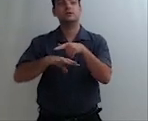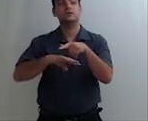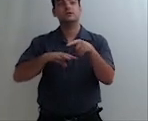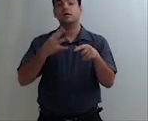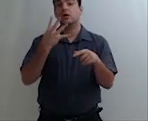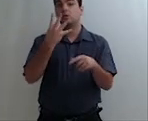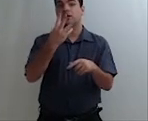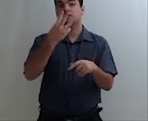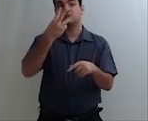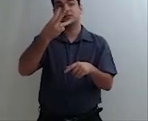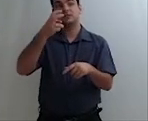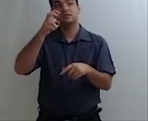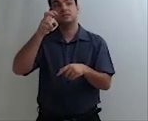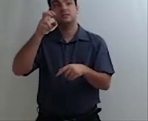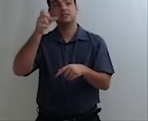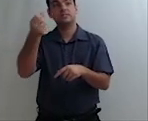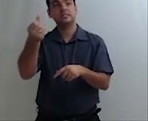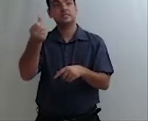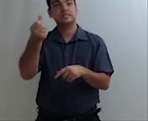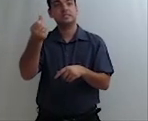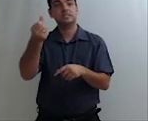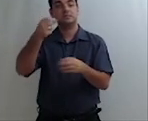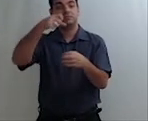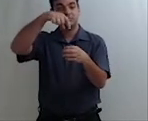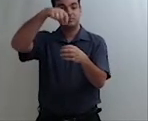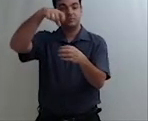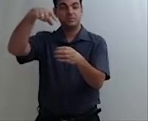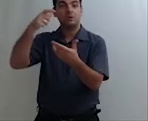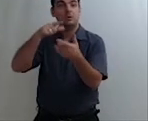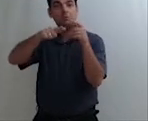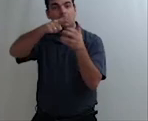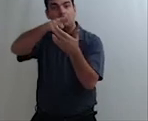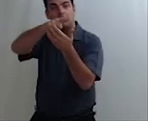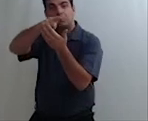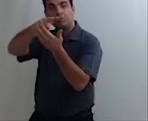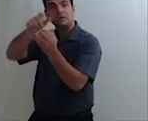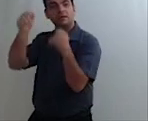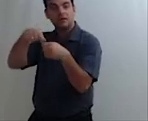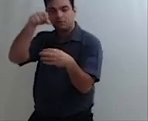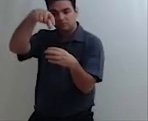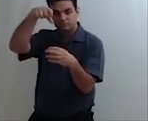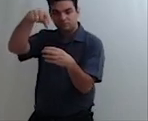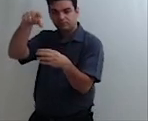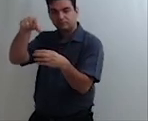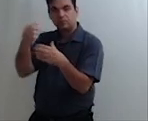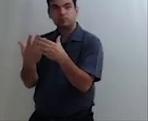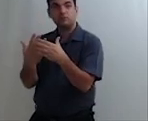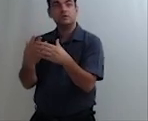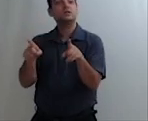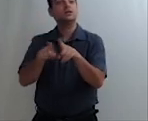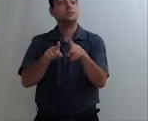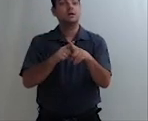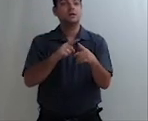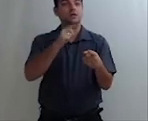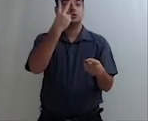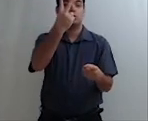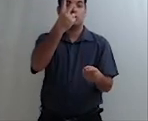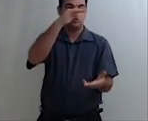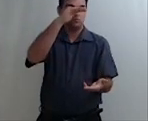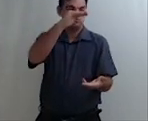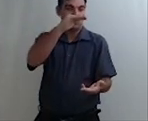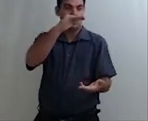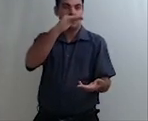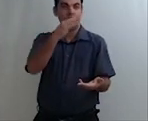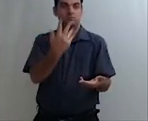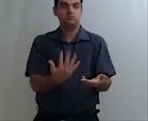436 estos vazios de munição para recarga bem Como Dois potes de pólvora além